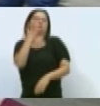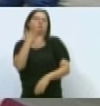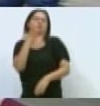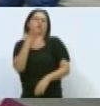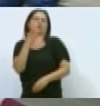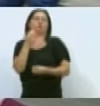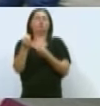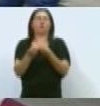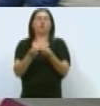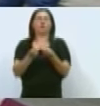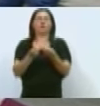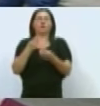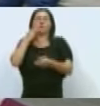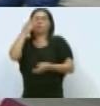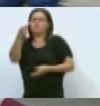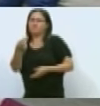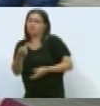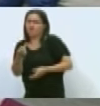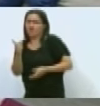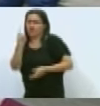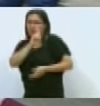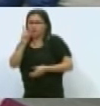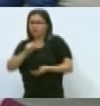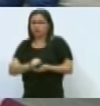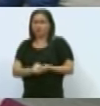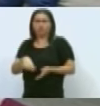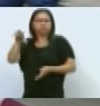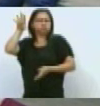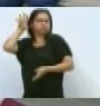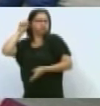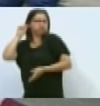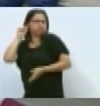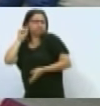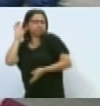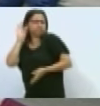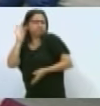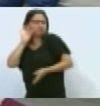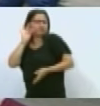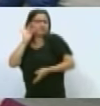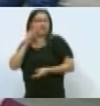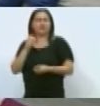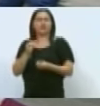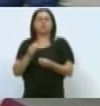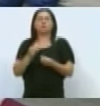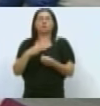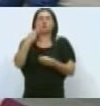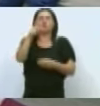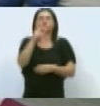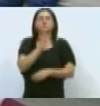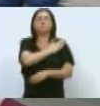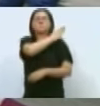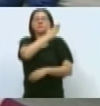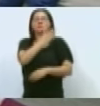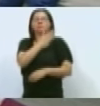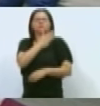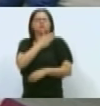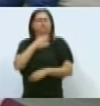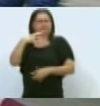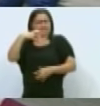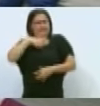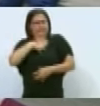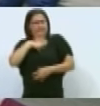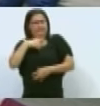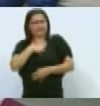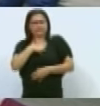falar, você sentiu, ou de você não ouvir o que as pessoas te falavam? Quando alguém chegava perto de você, você sentiu que